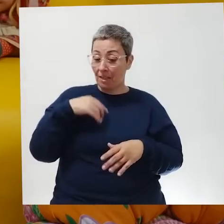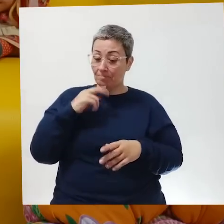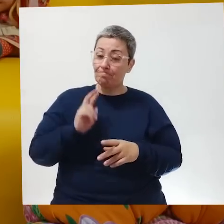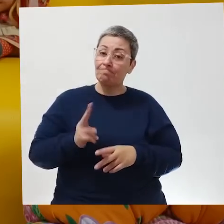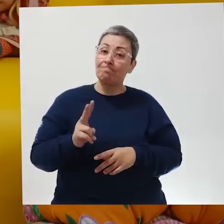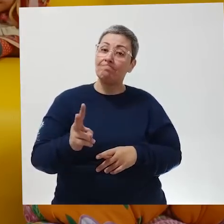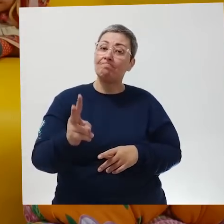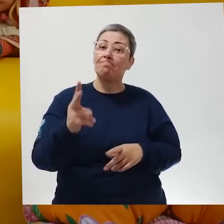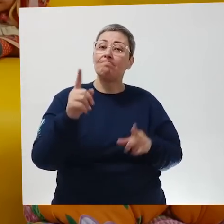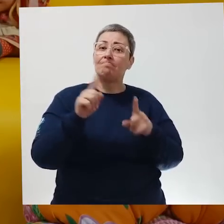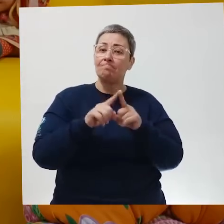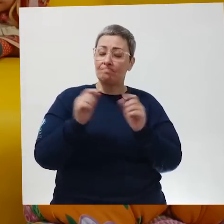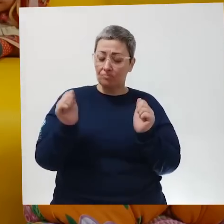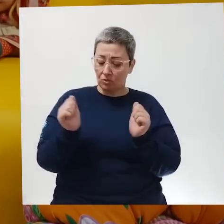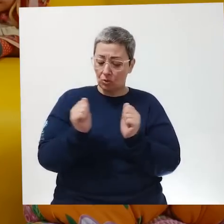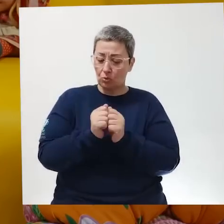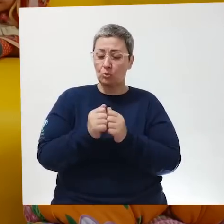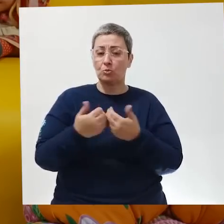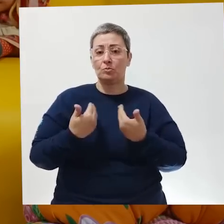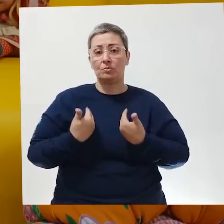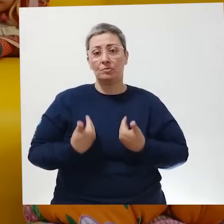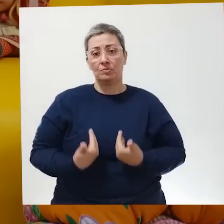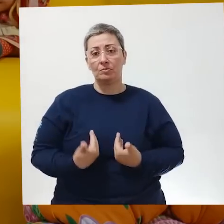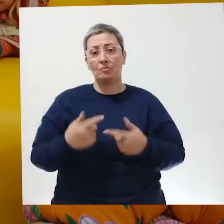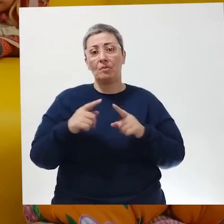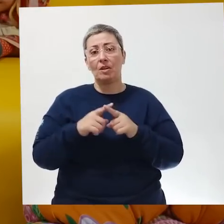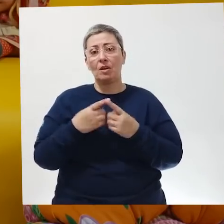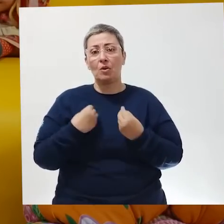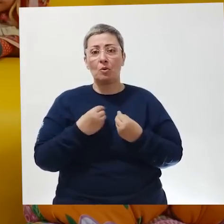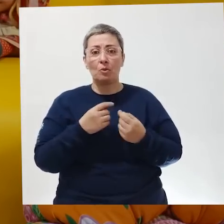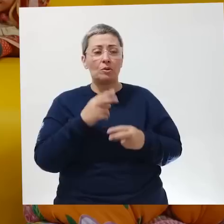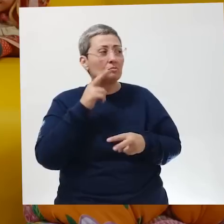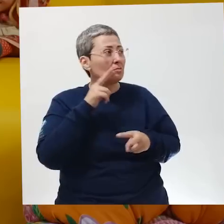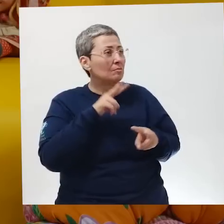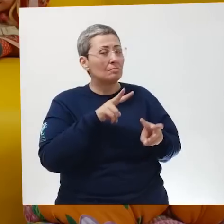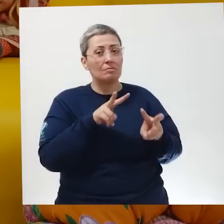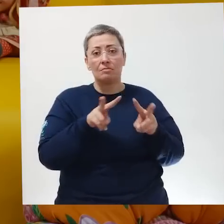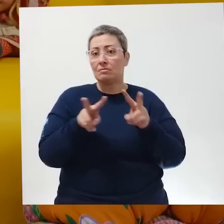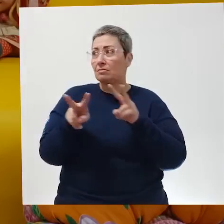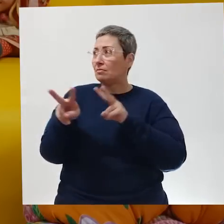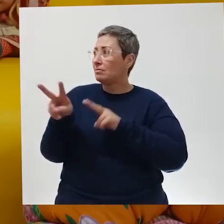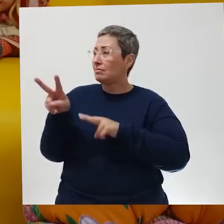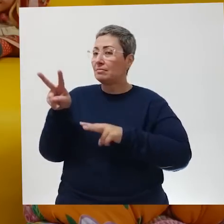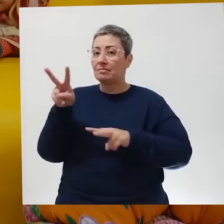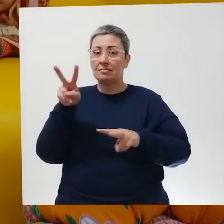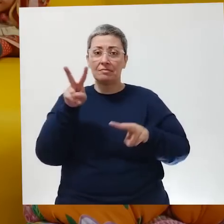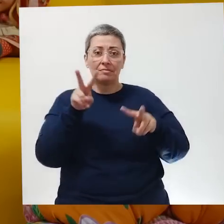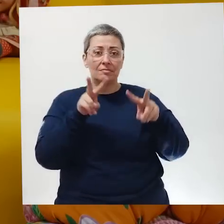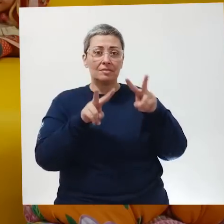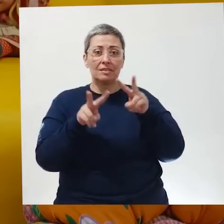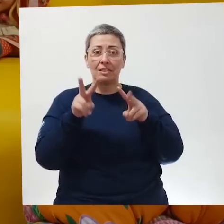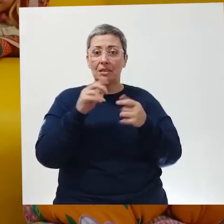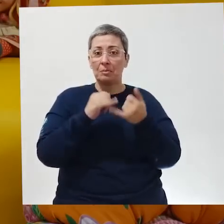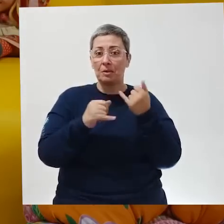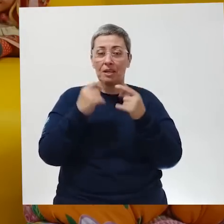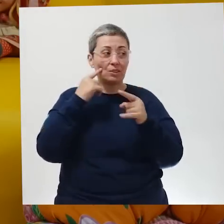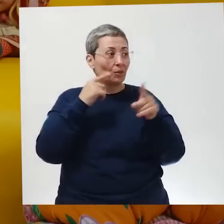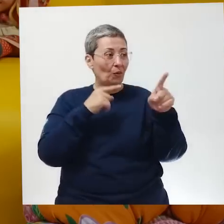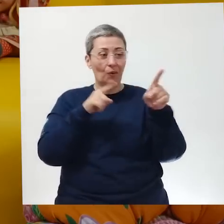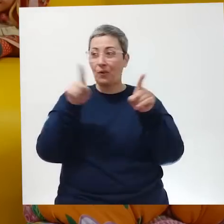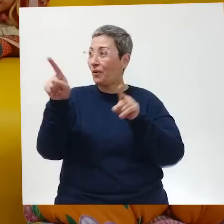eterna acompanha-me sempre. A direção do meu olhar é o seu dedo